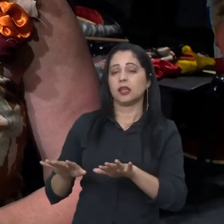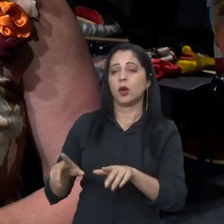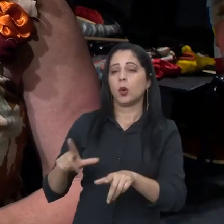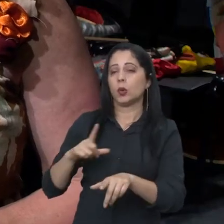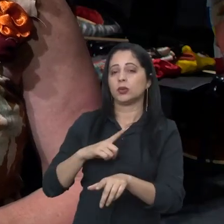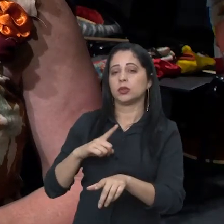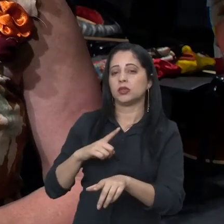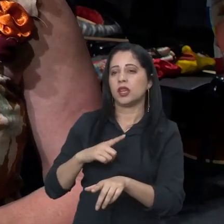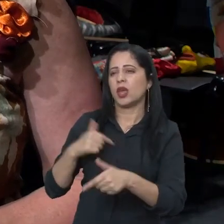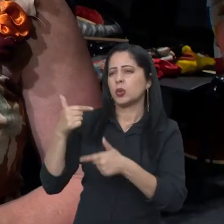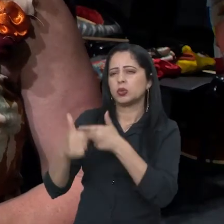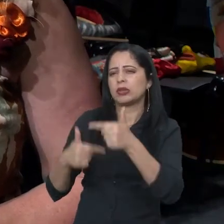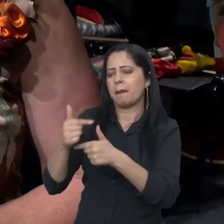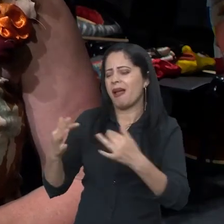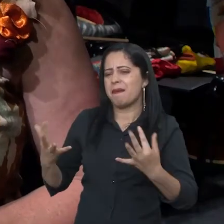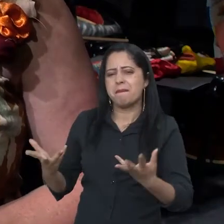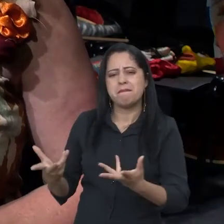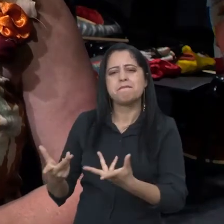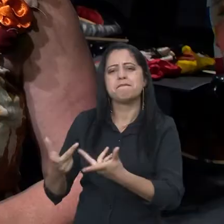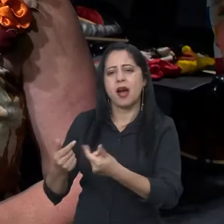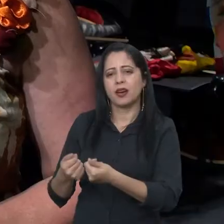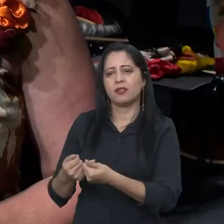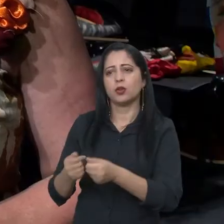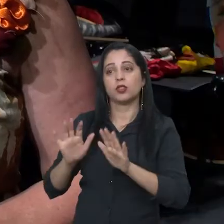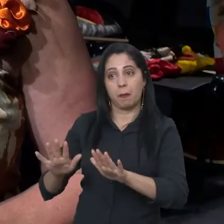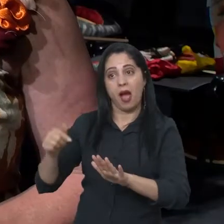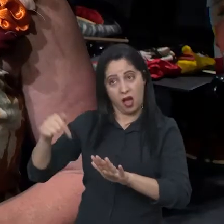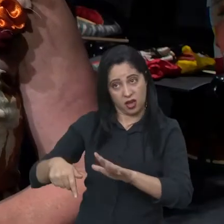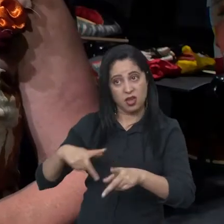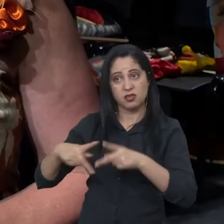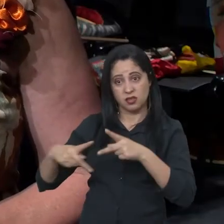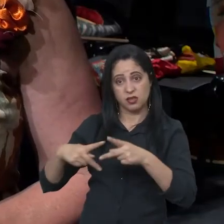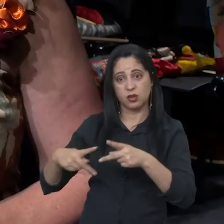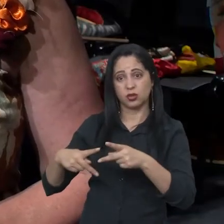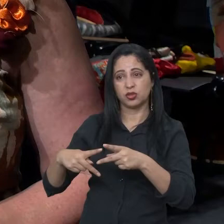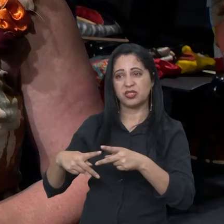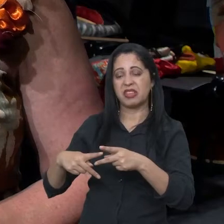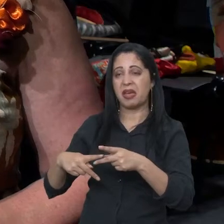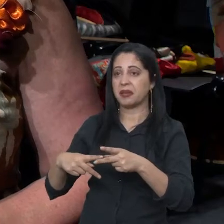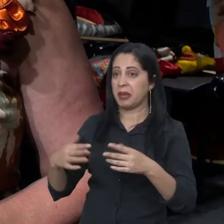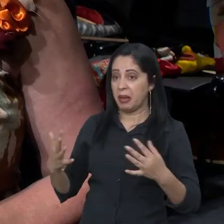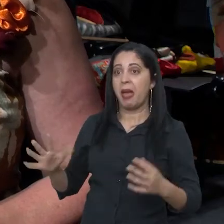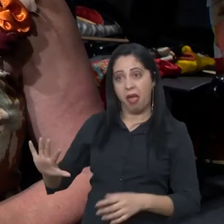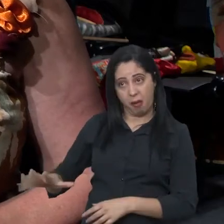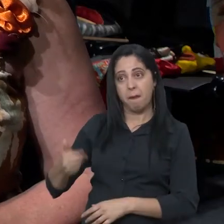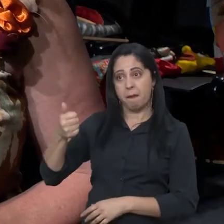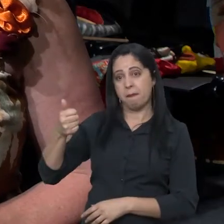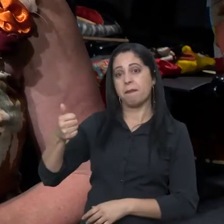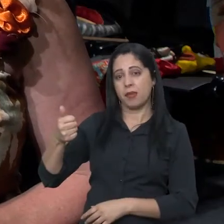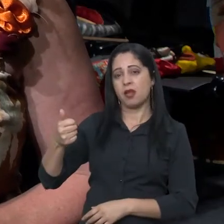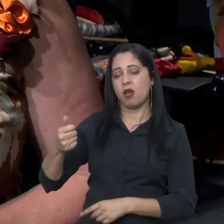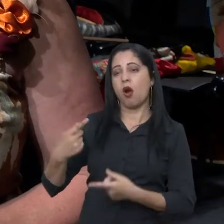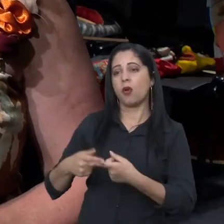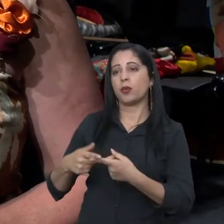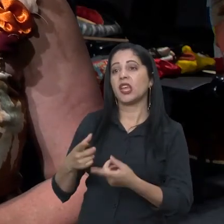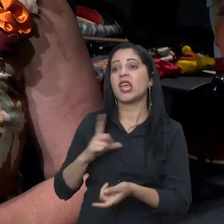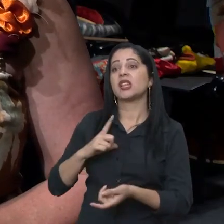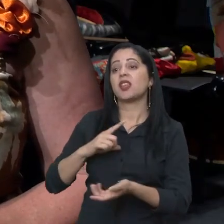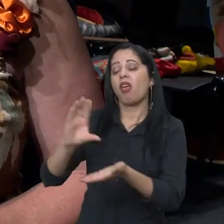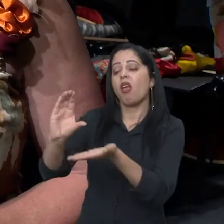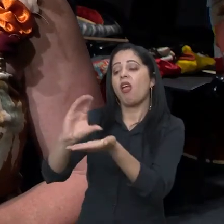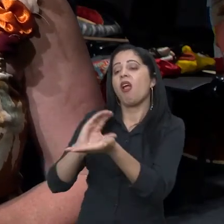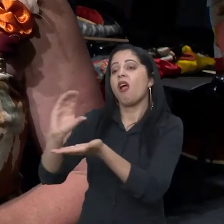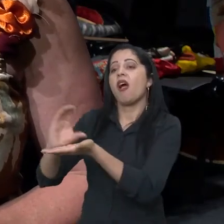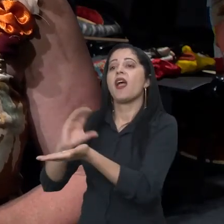que é um trabalho muito bacana, mas São José, a gente tem um privilégio de ter bastante